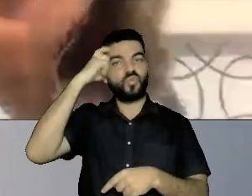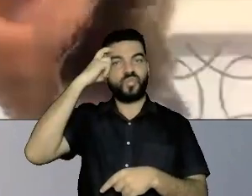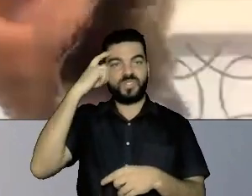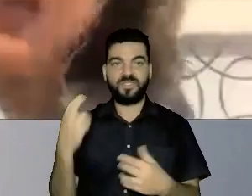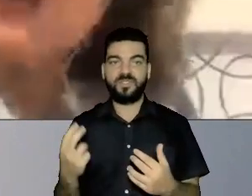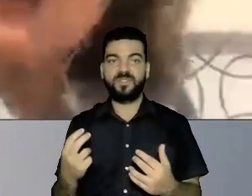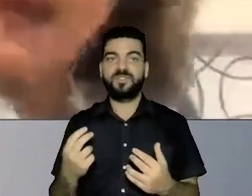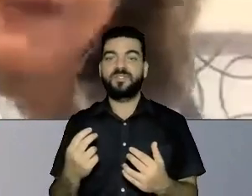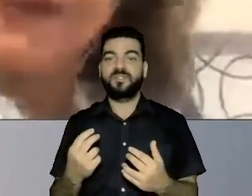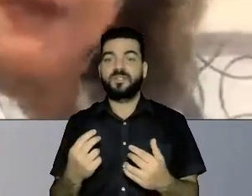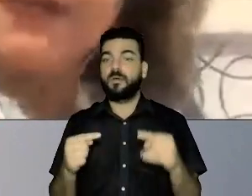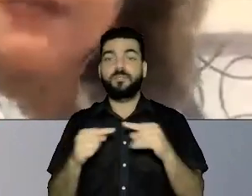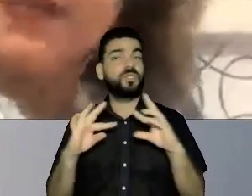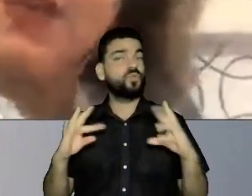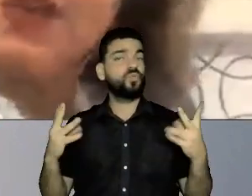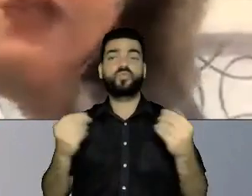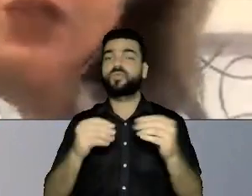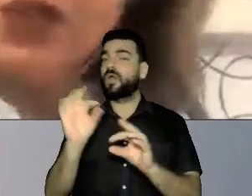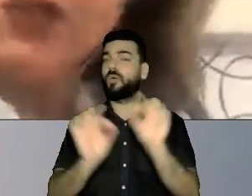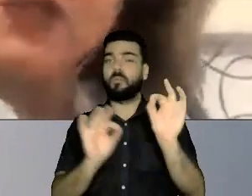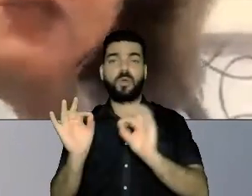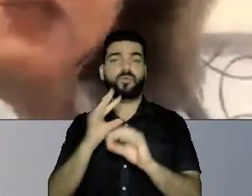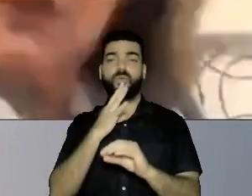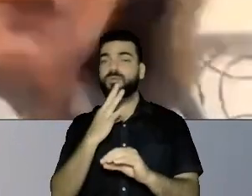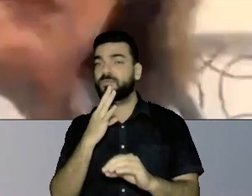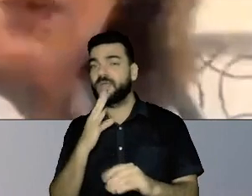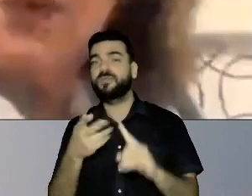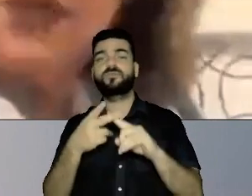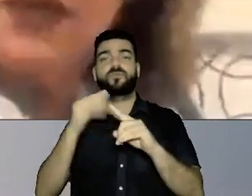em toda a construção dos saberes, e toda a